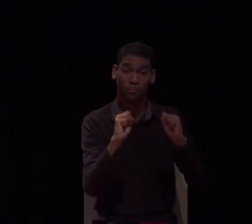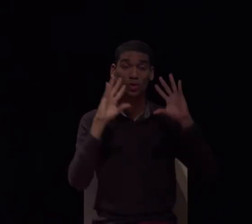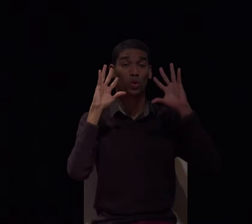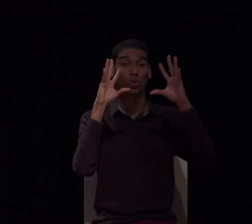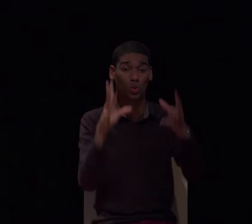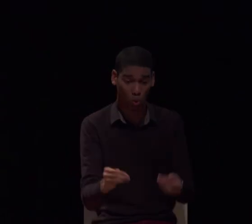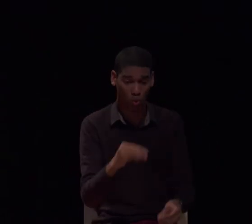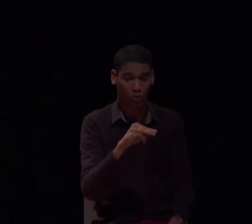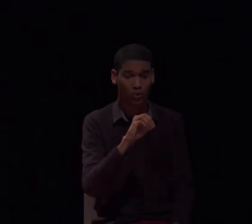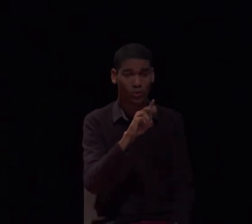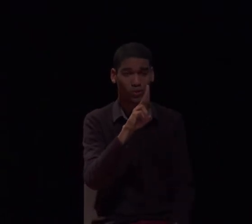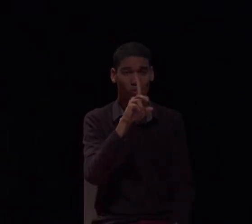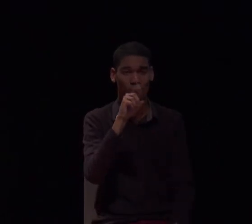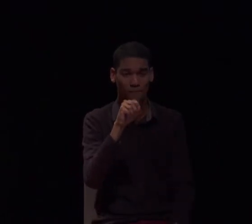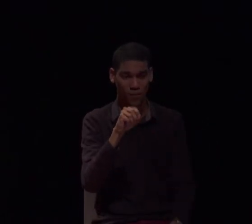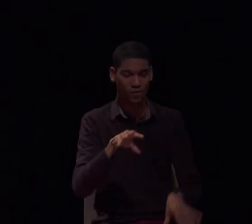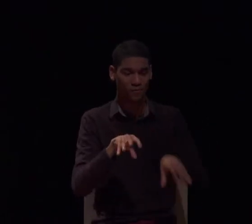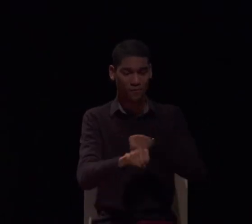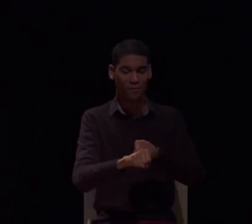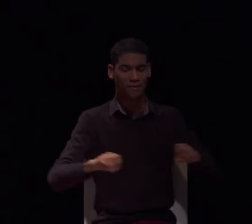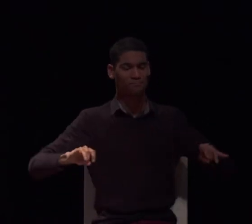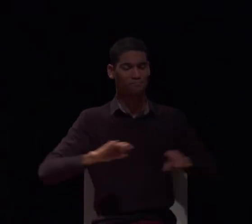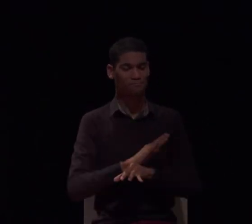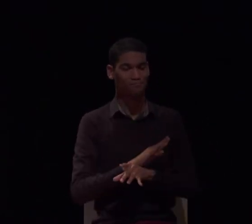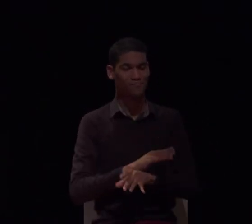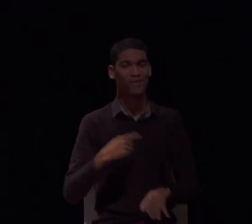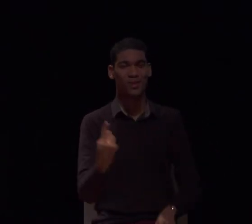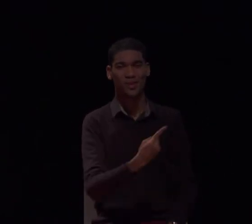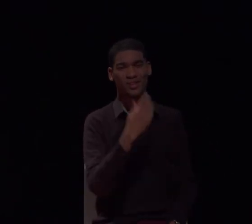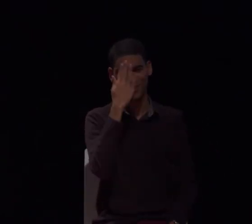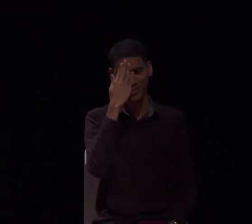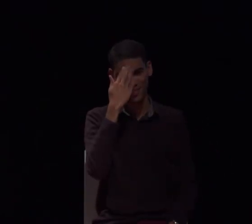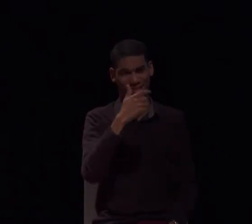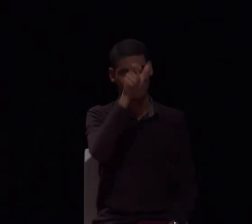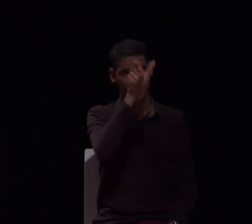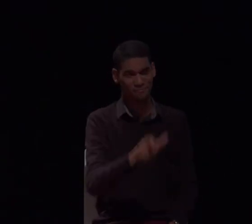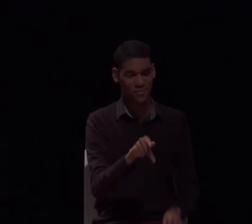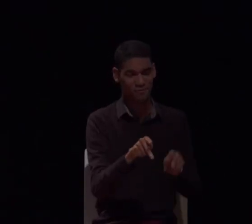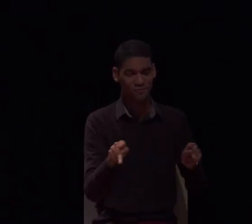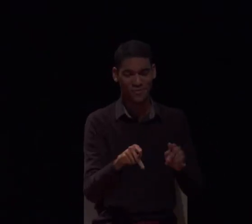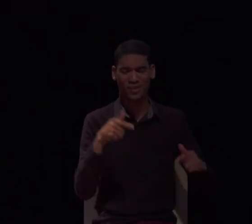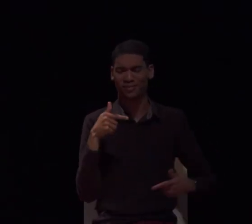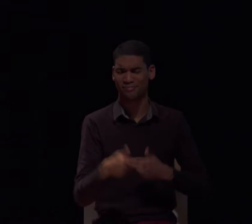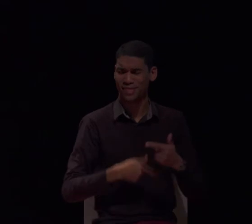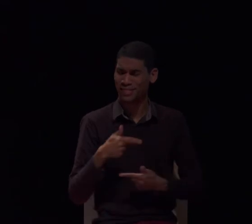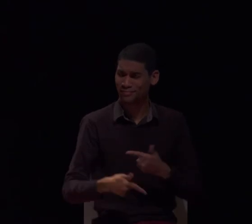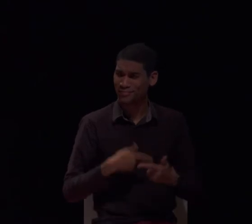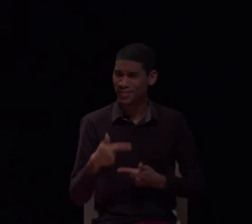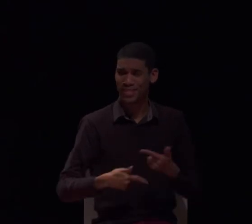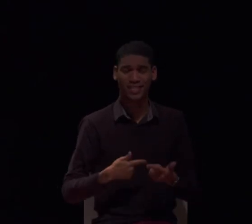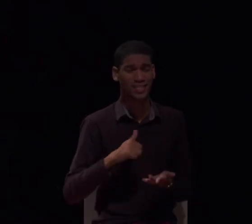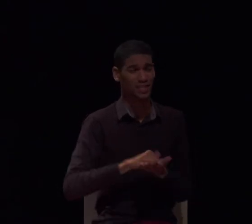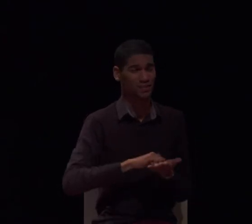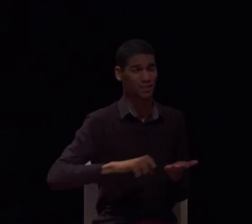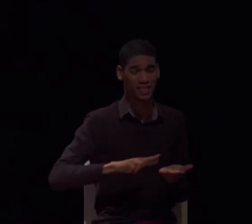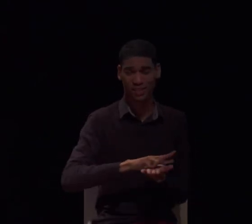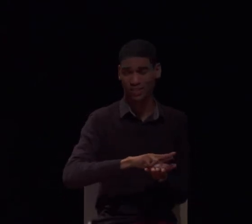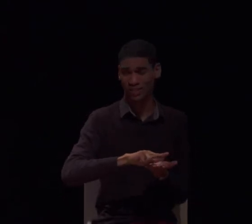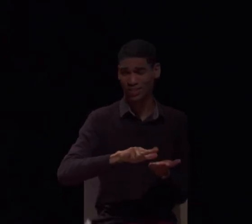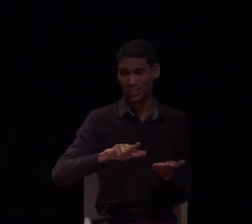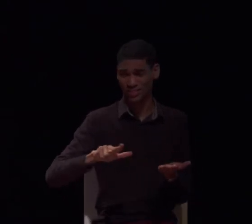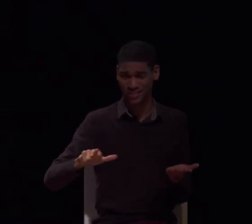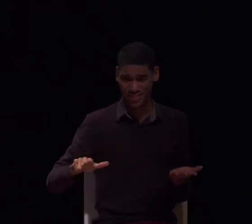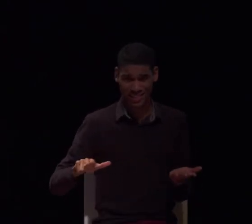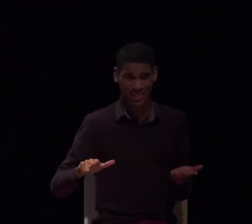porque a gente sabe que o professor é trabalha muito tem muitas atividades é bastante difícil